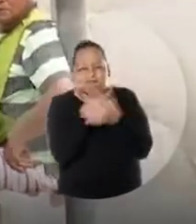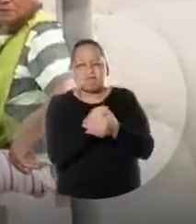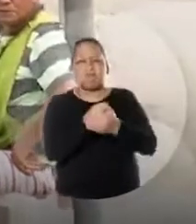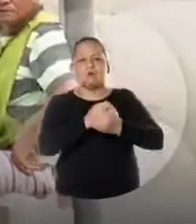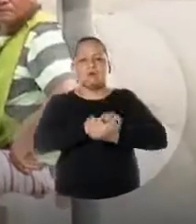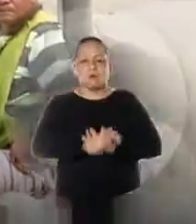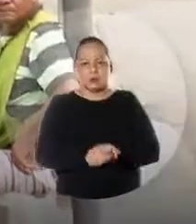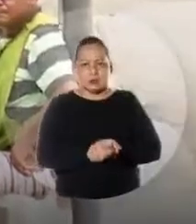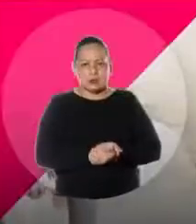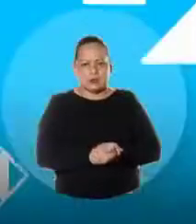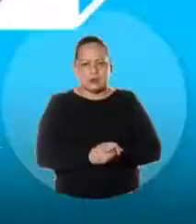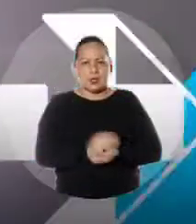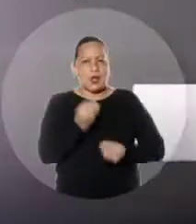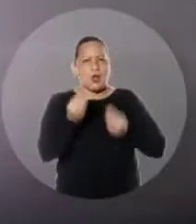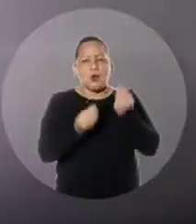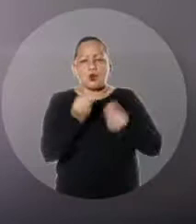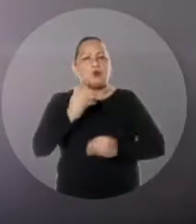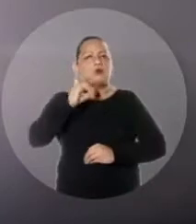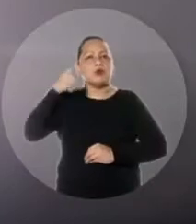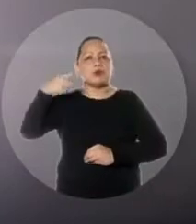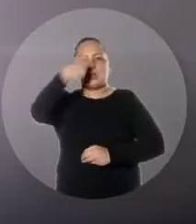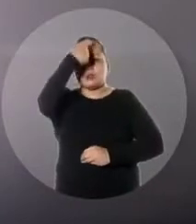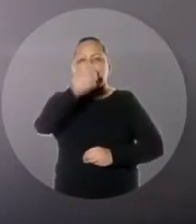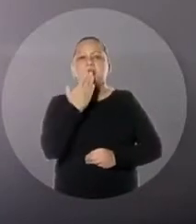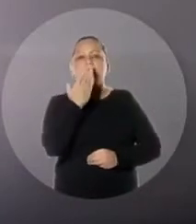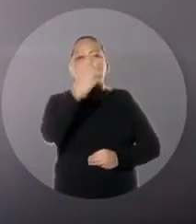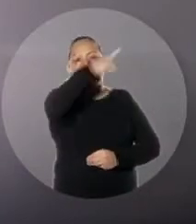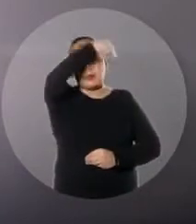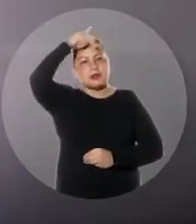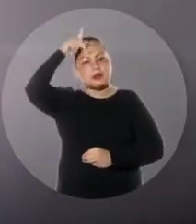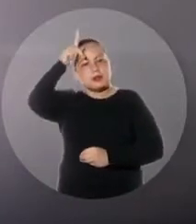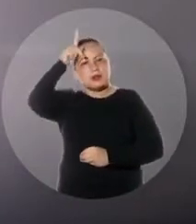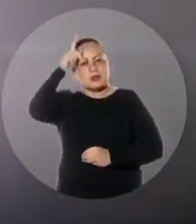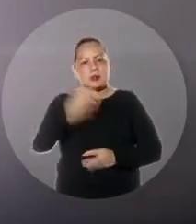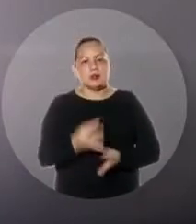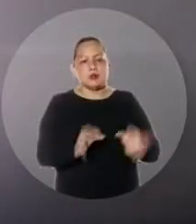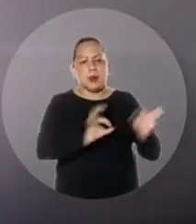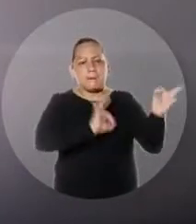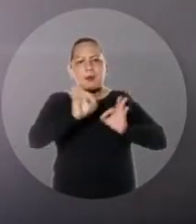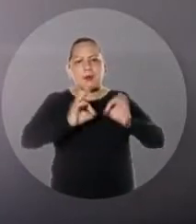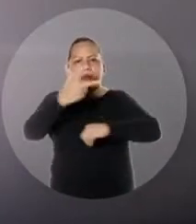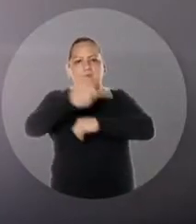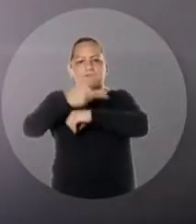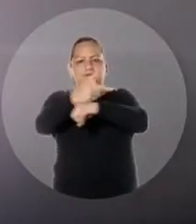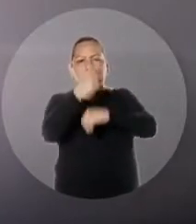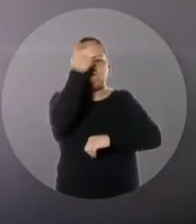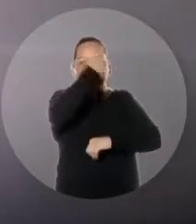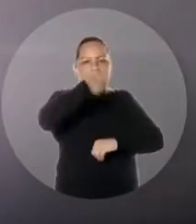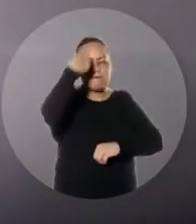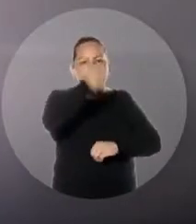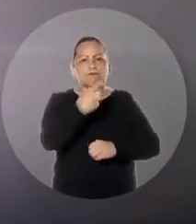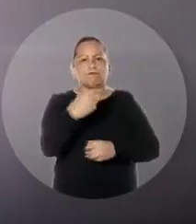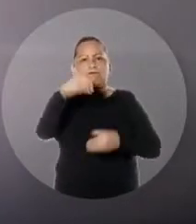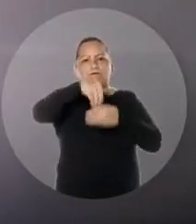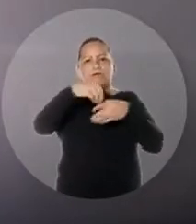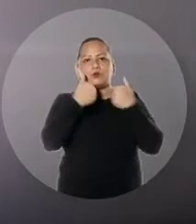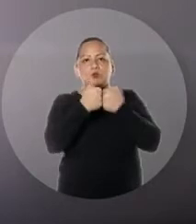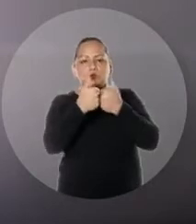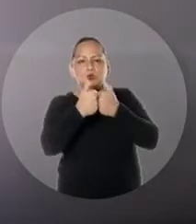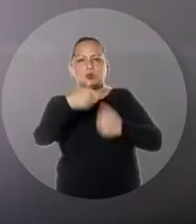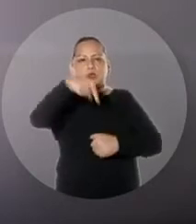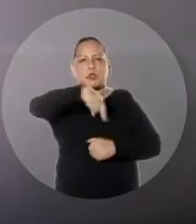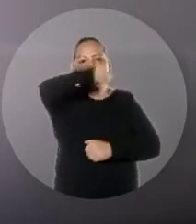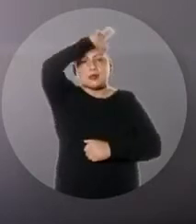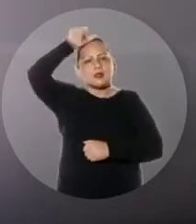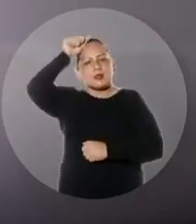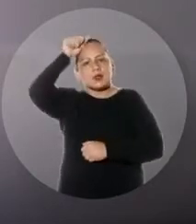tem que esconder. Como deputado estadual, solicitei ao prefeito a instalação de câmeras de reconhecimento facial